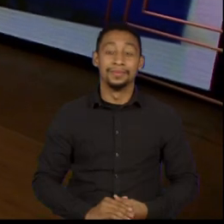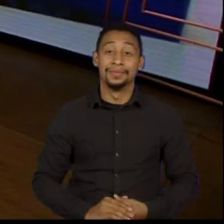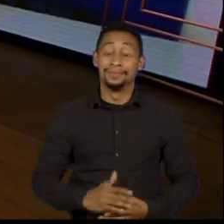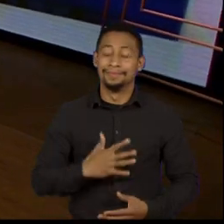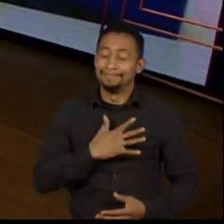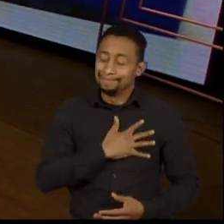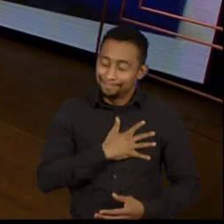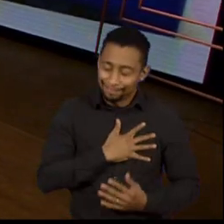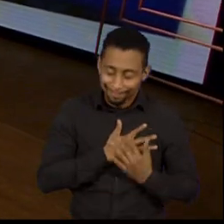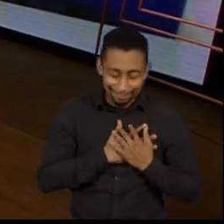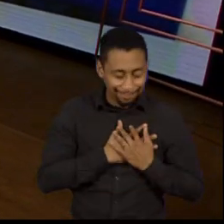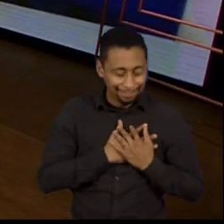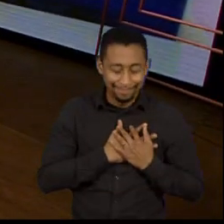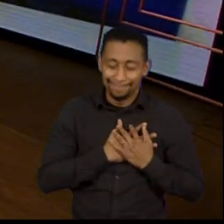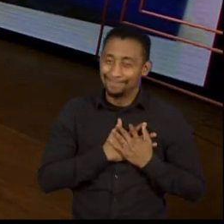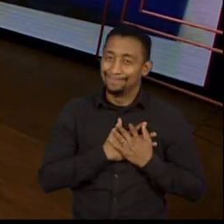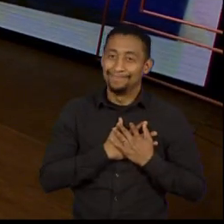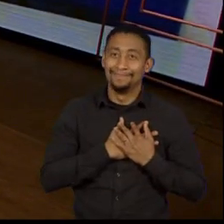Ai.